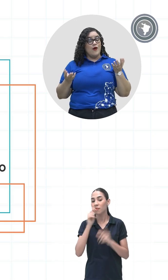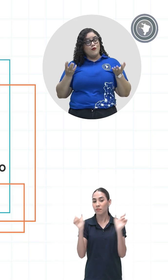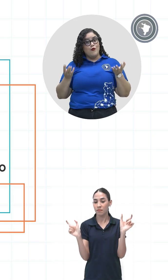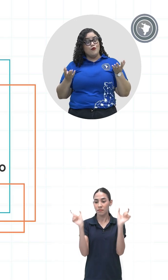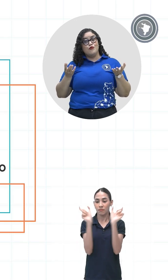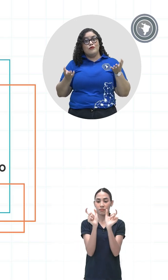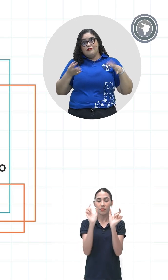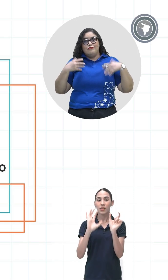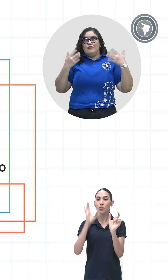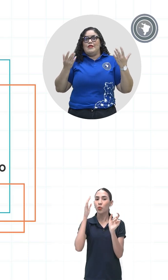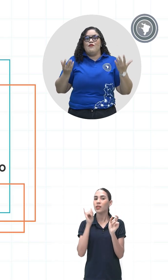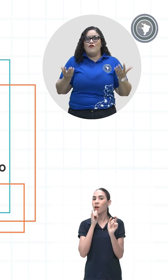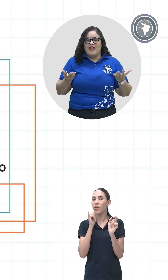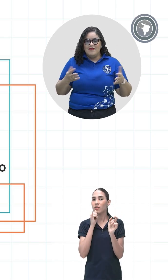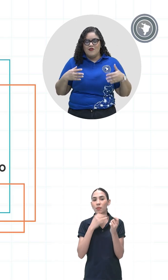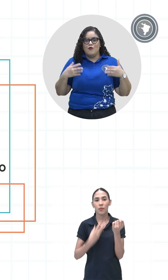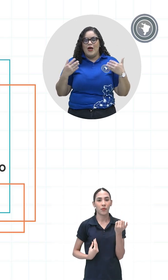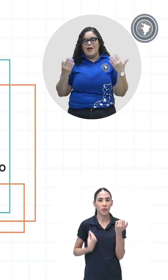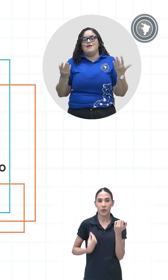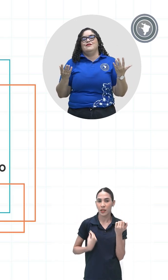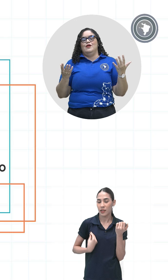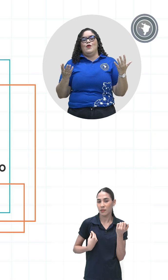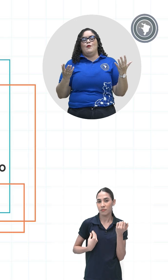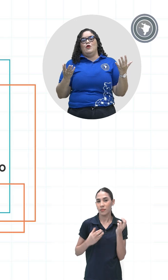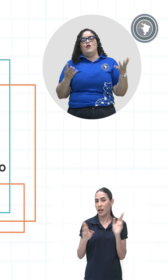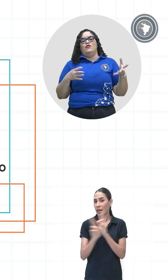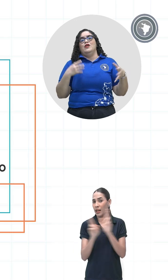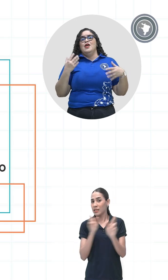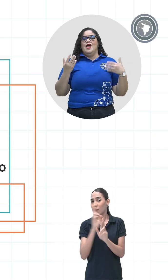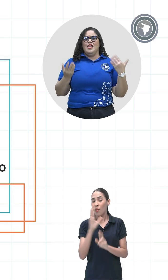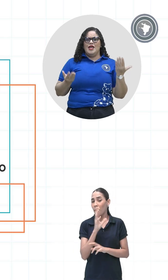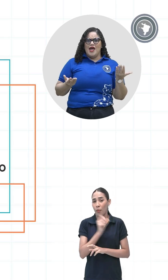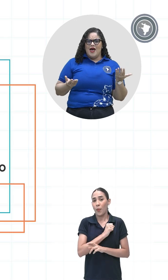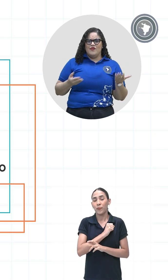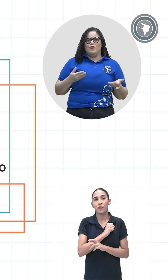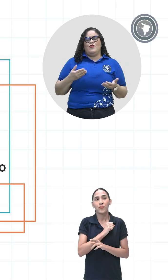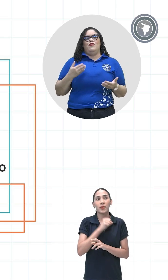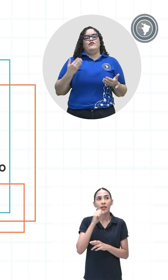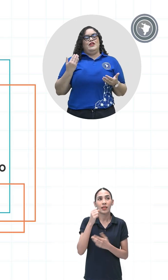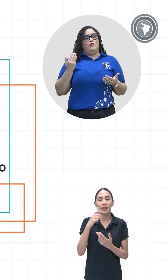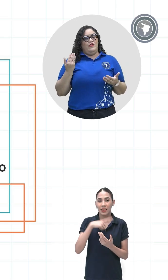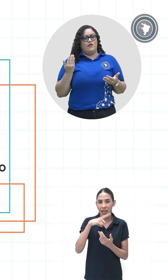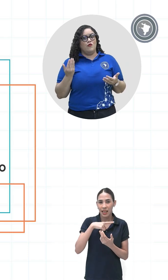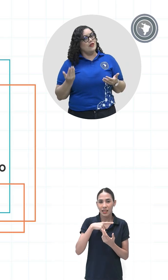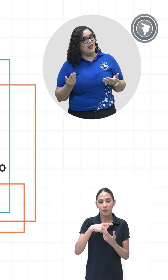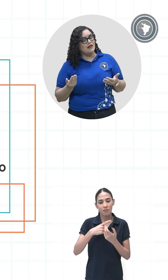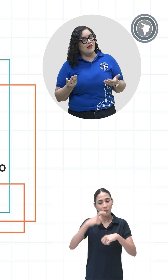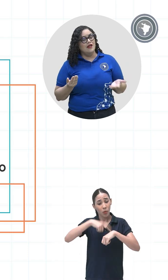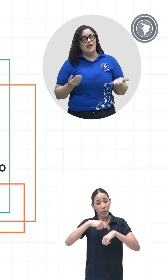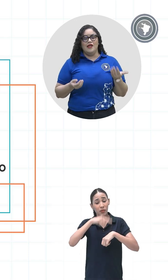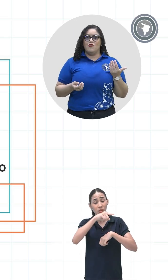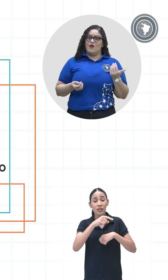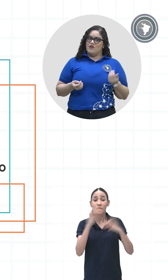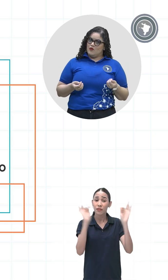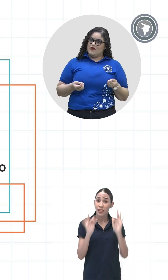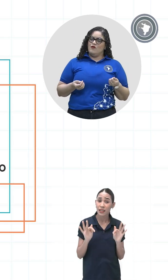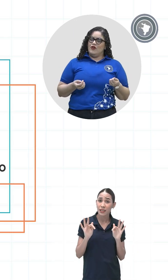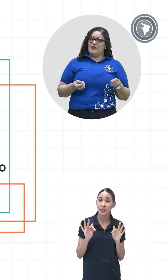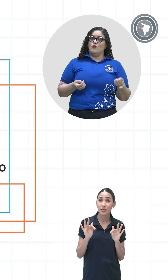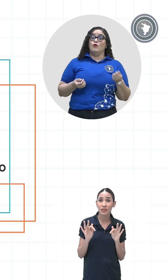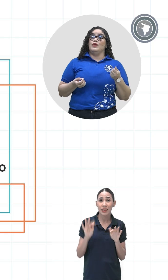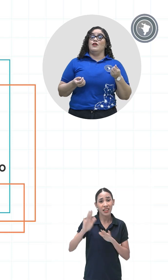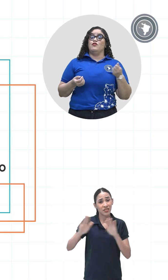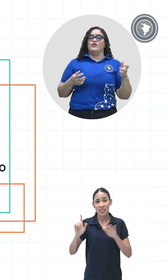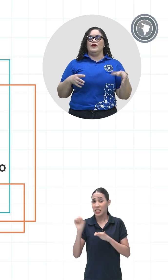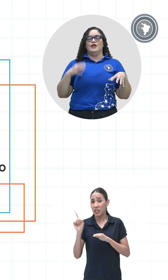as situações da vivência de uma relação amorosa, em que há situações em que você se contenta e às vezes você não